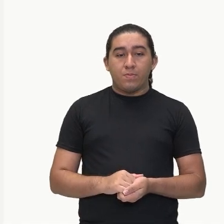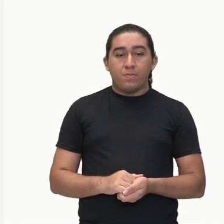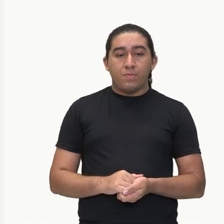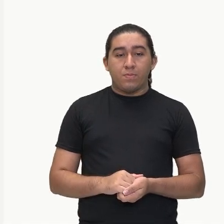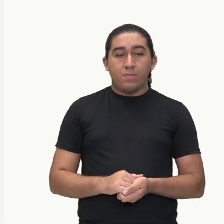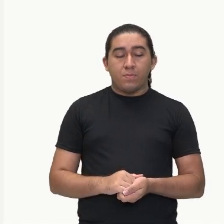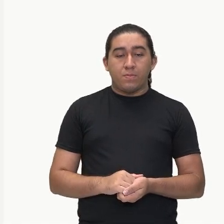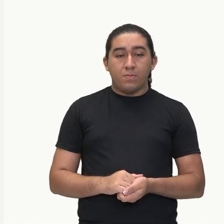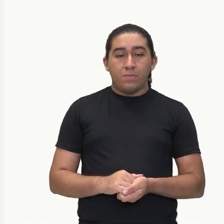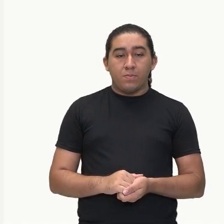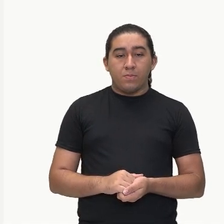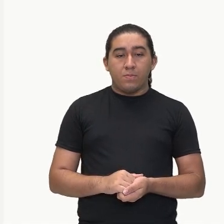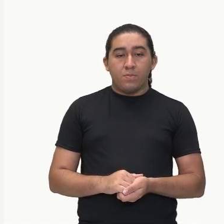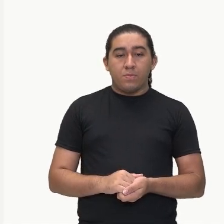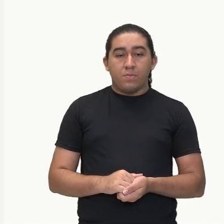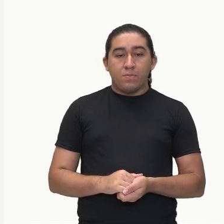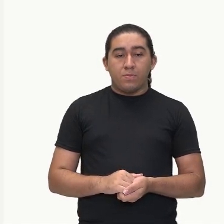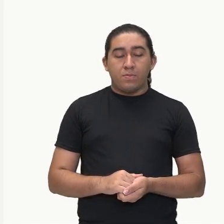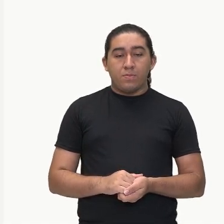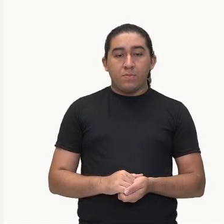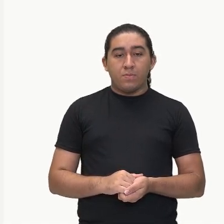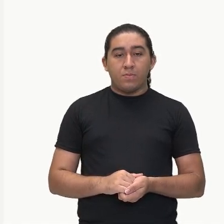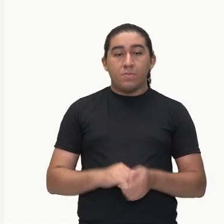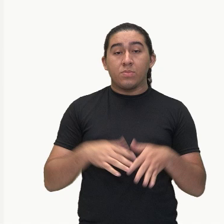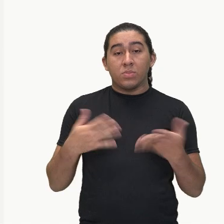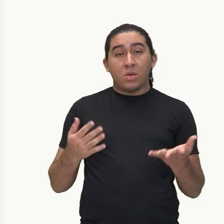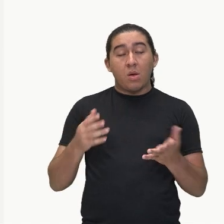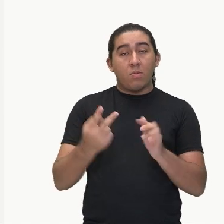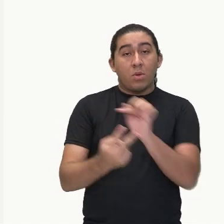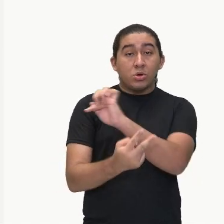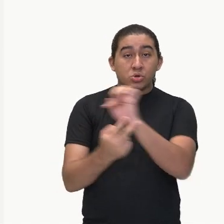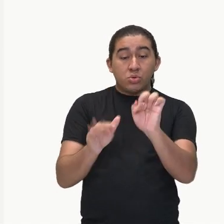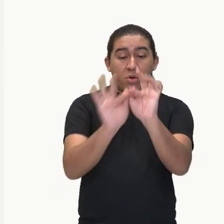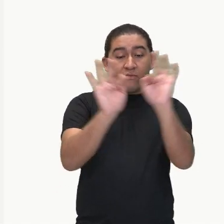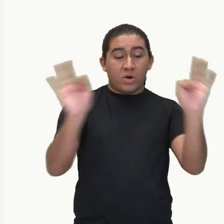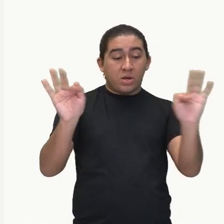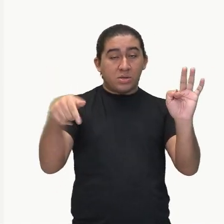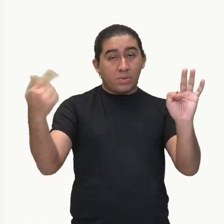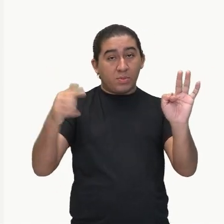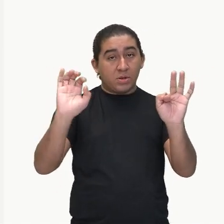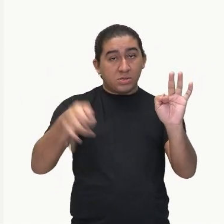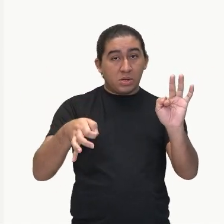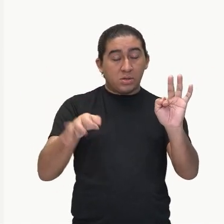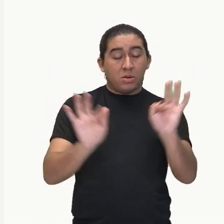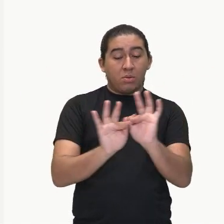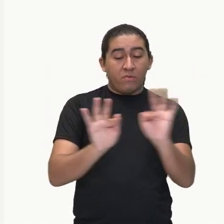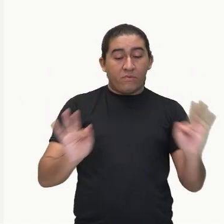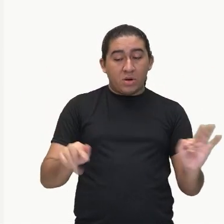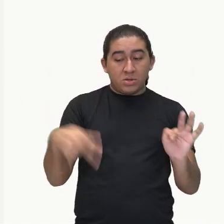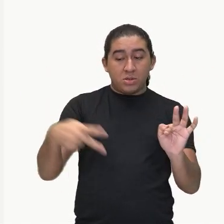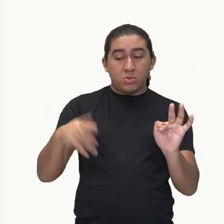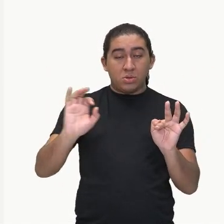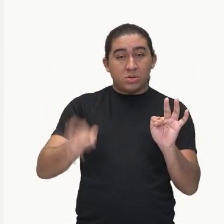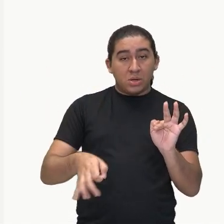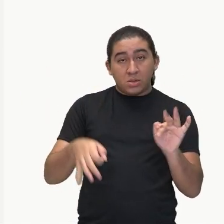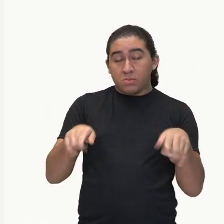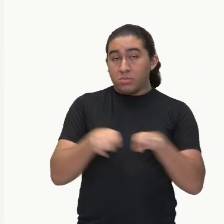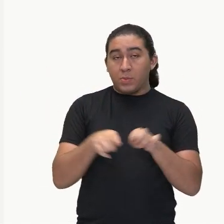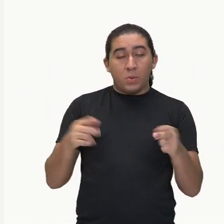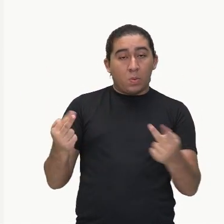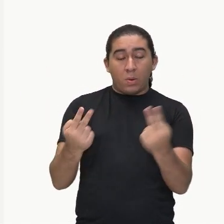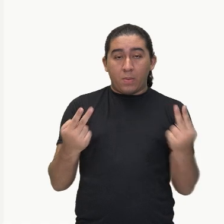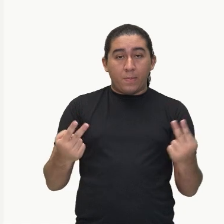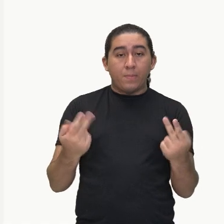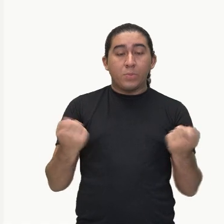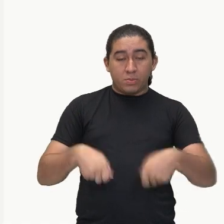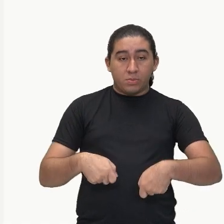eu quem afirmei. Então, eu posso falar eu afirmei, fui eu quem afirmei e fui eu